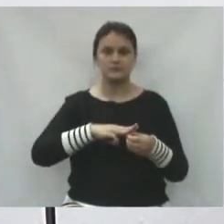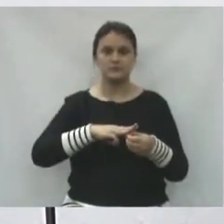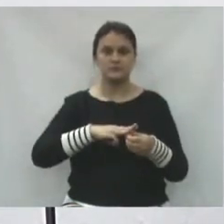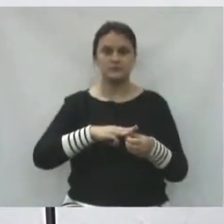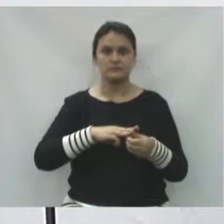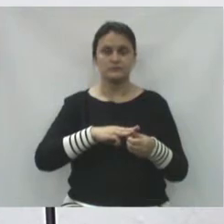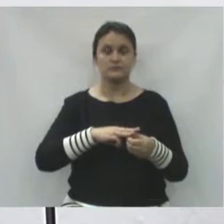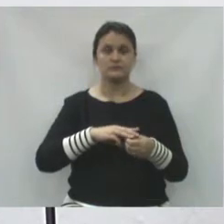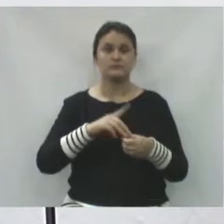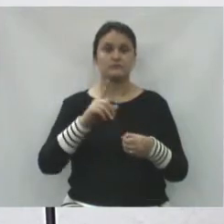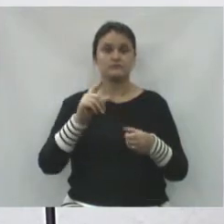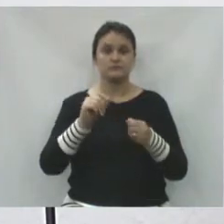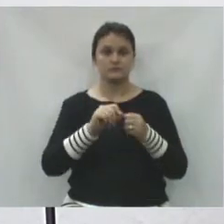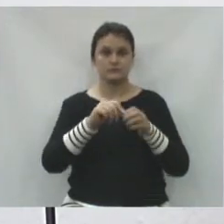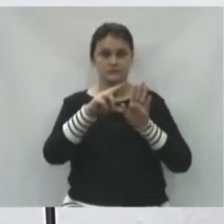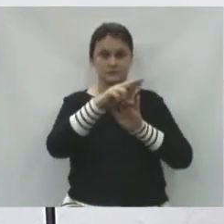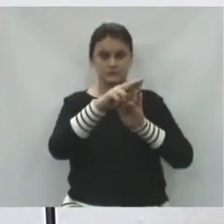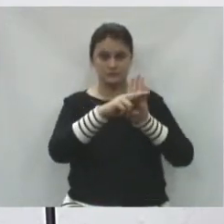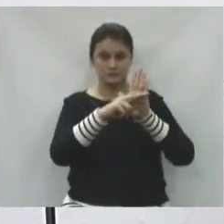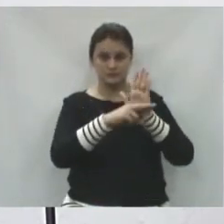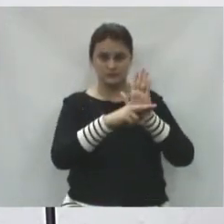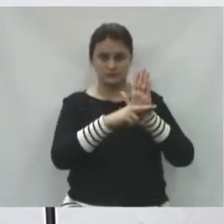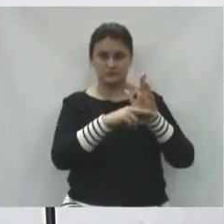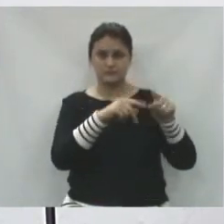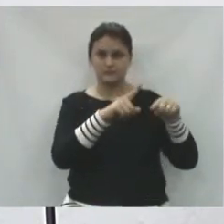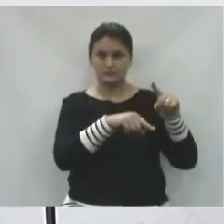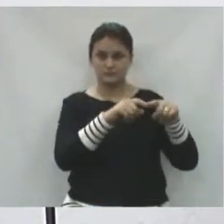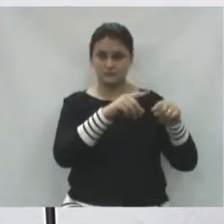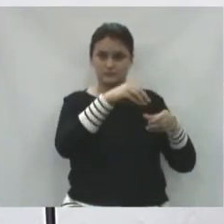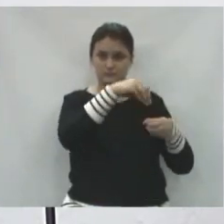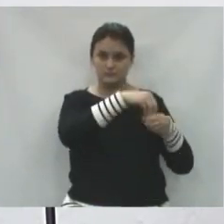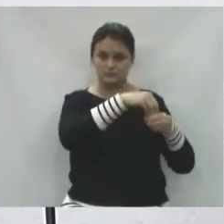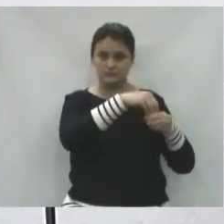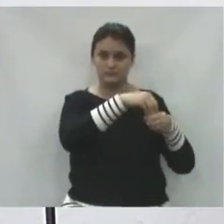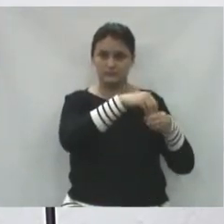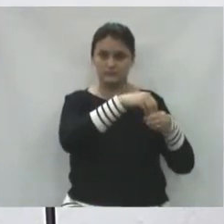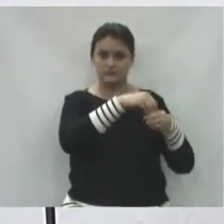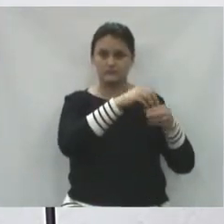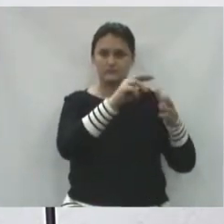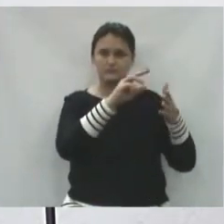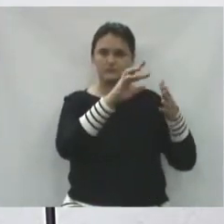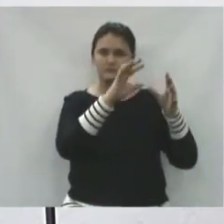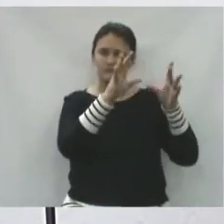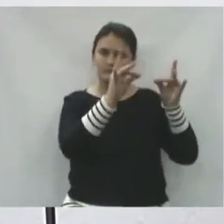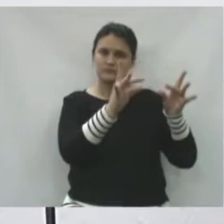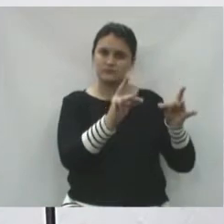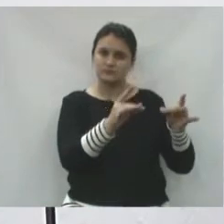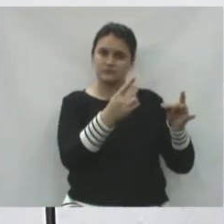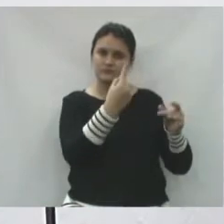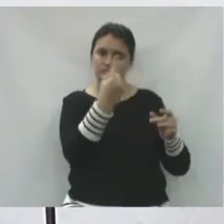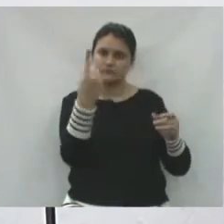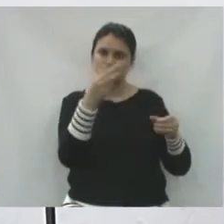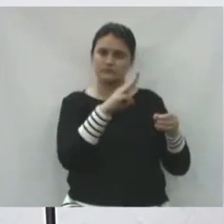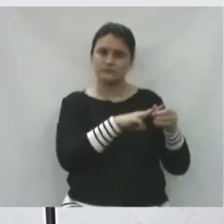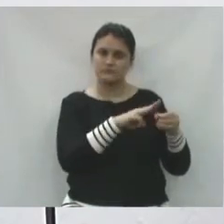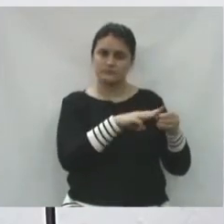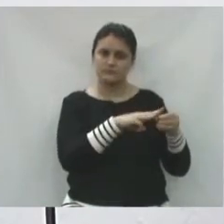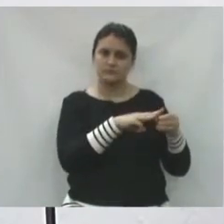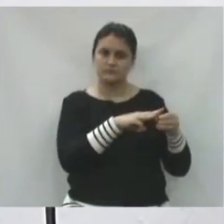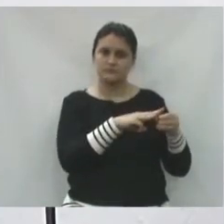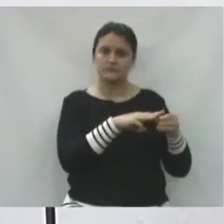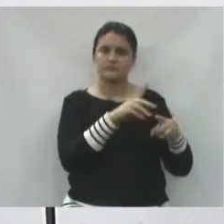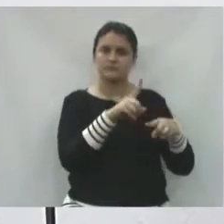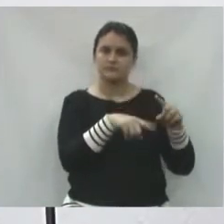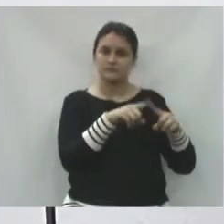municípios. Cabe a normatização específica sobre a matéria, dentro das condições e peculiaridades locais. Nesta esteira em